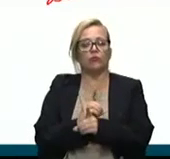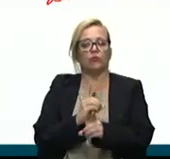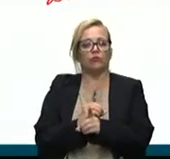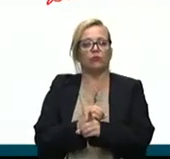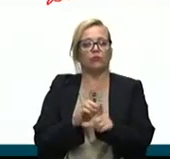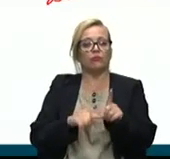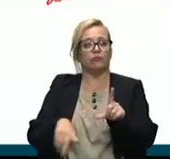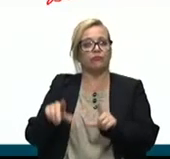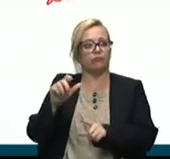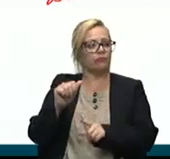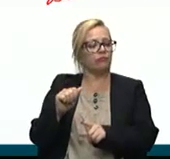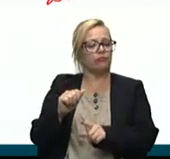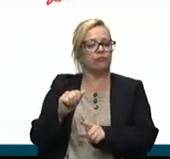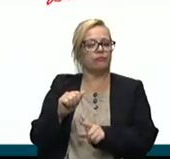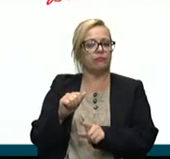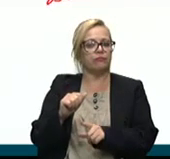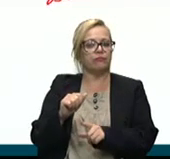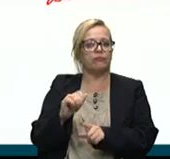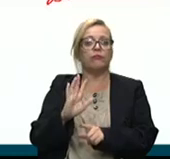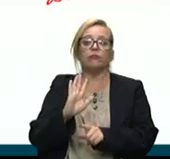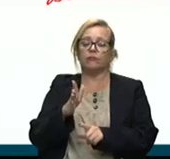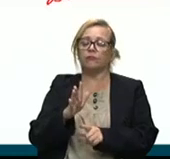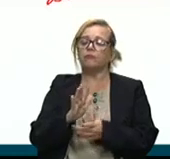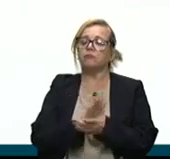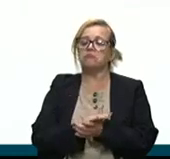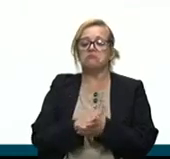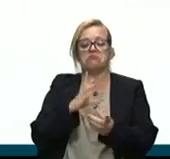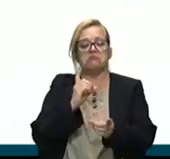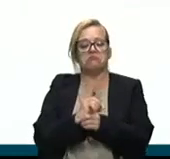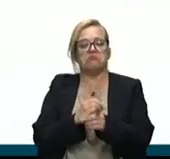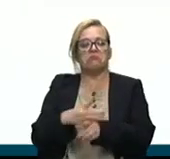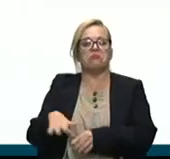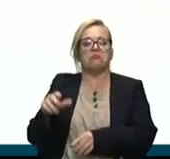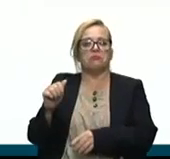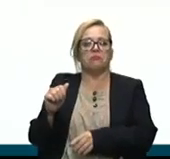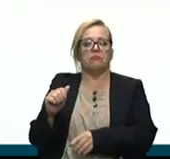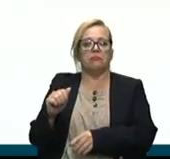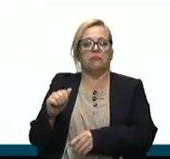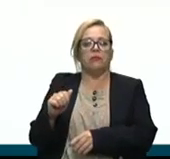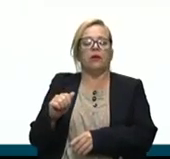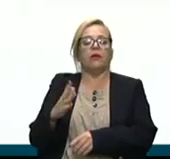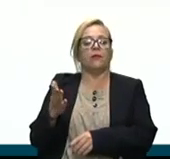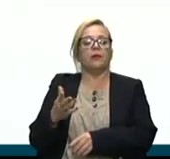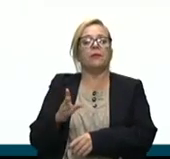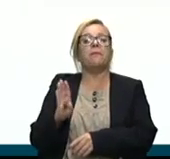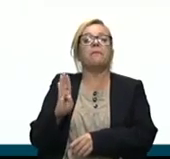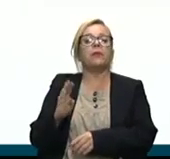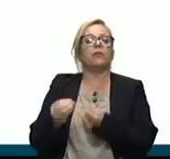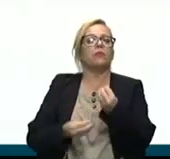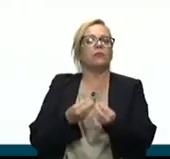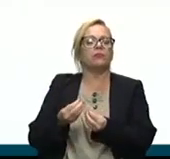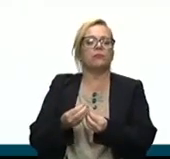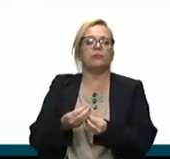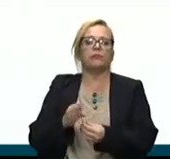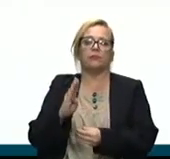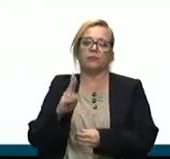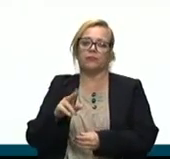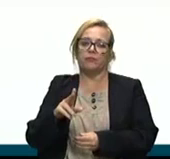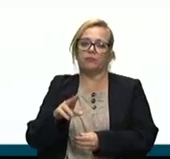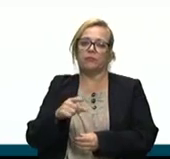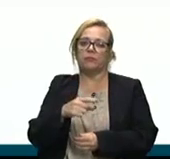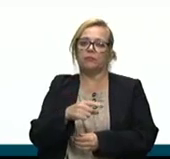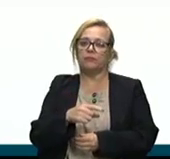A. Encontrei o A, vou encontrar o B. Como? B é igual